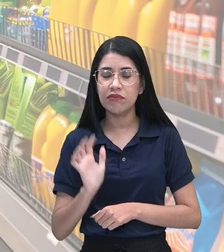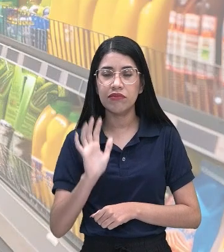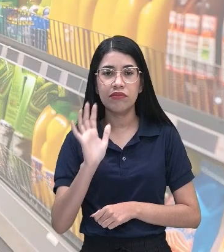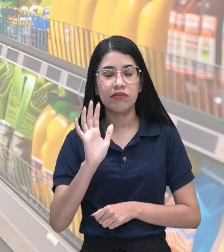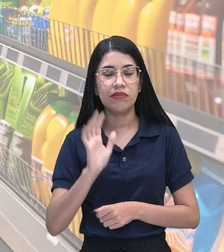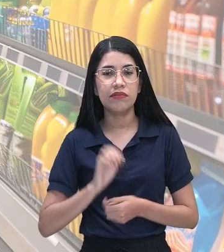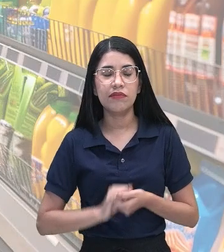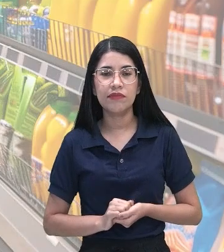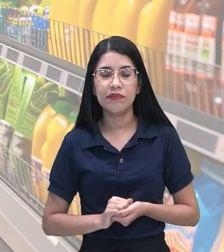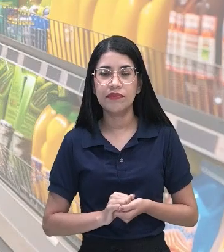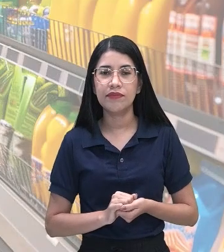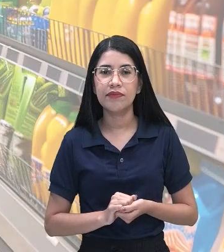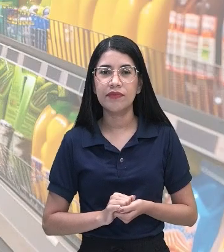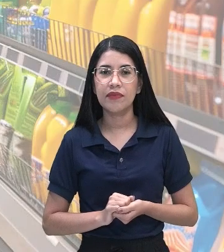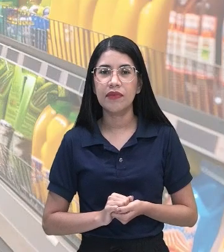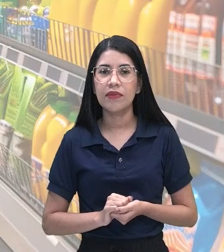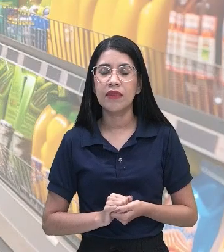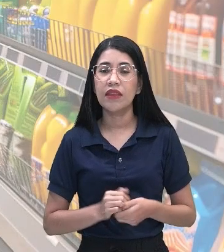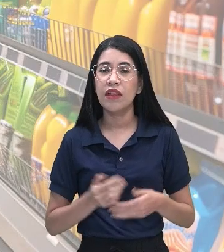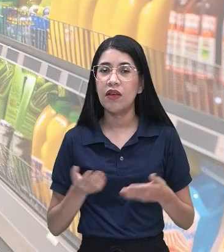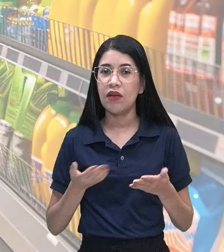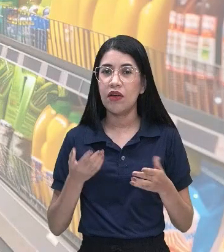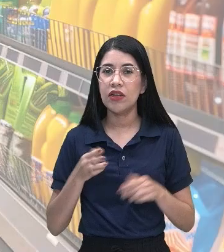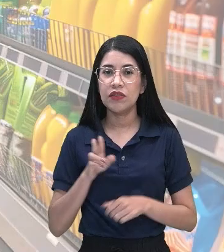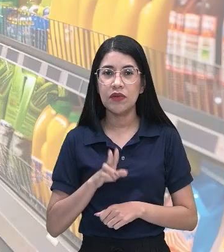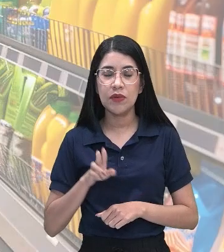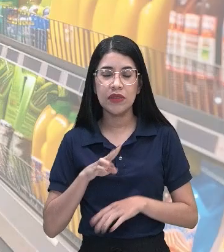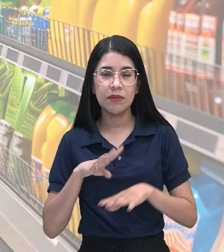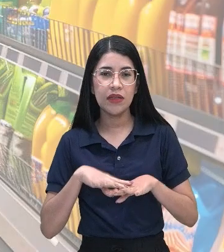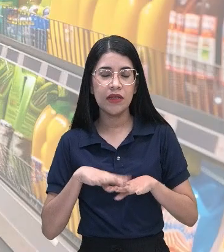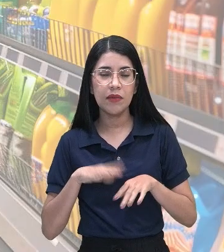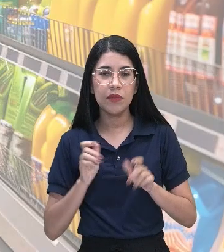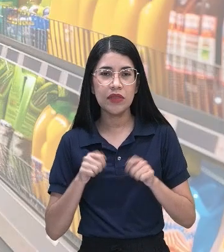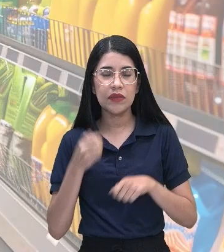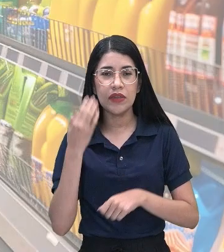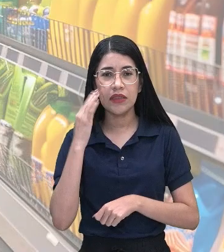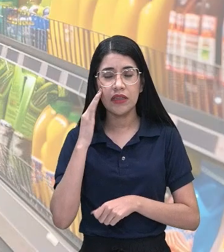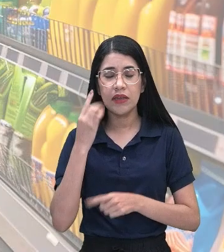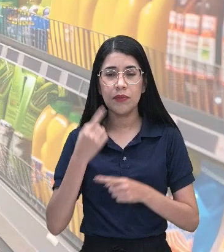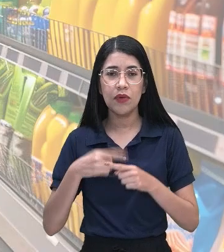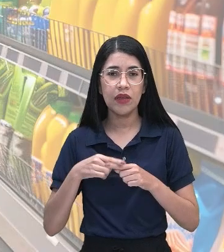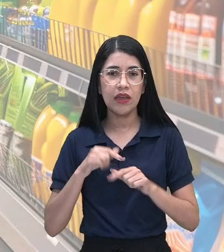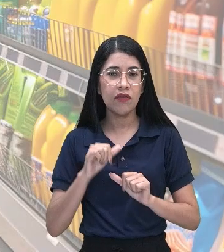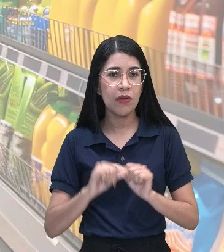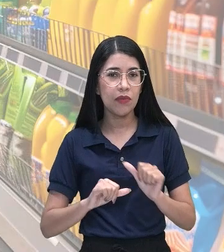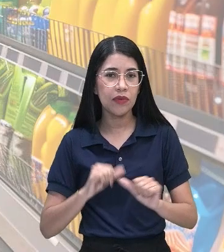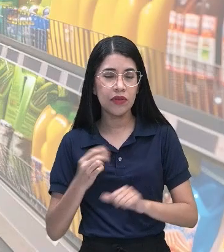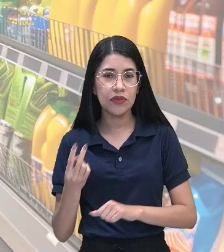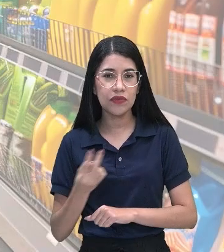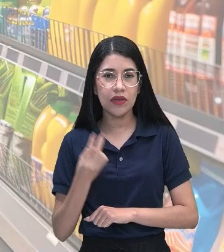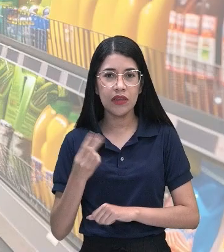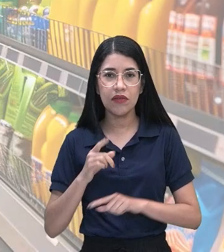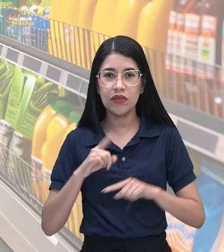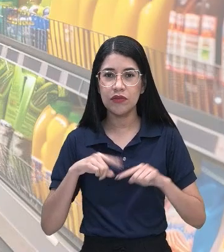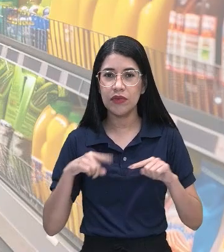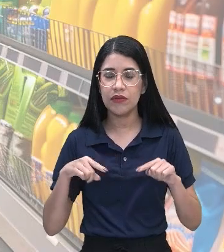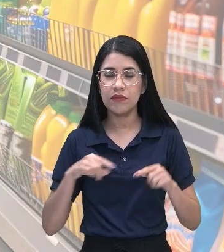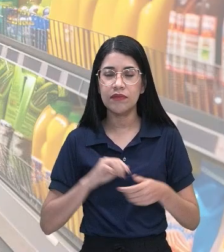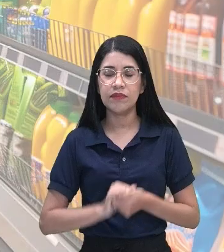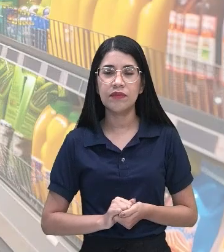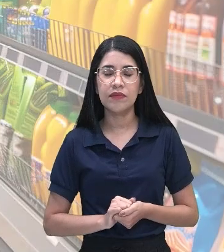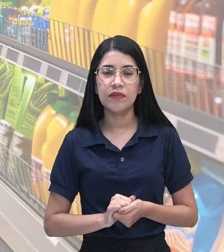bem, vamos usar a matemática para tentar entender um pouquinho dessa mudança nos preços, tá legal? Vamos descobrir os